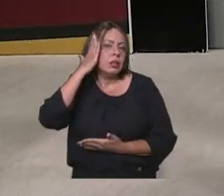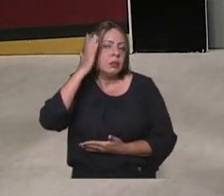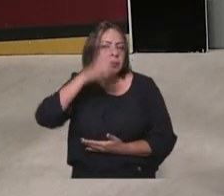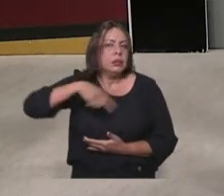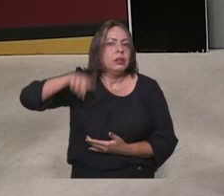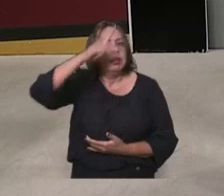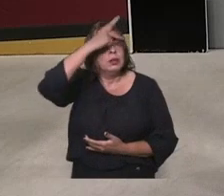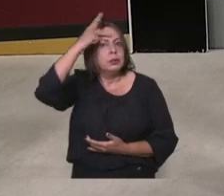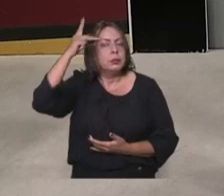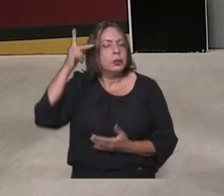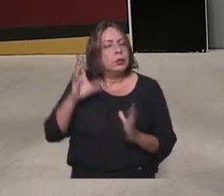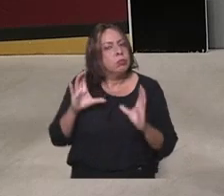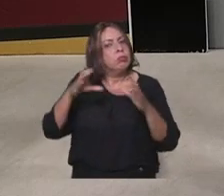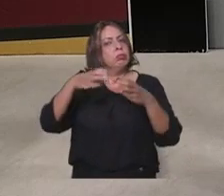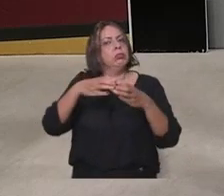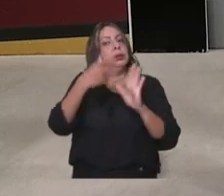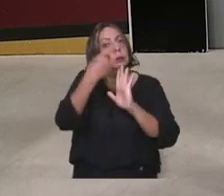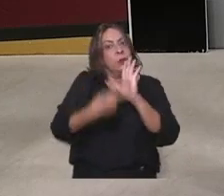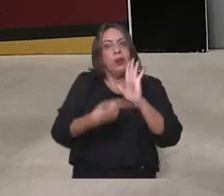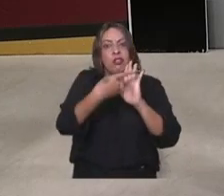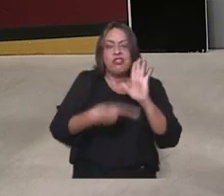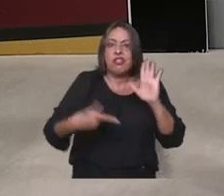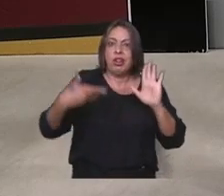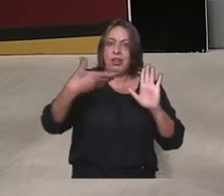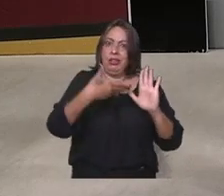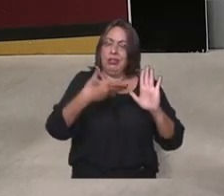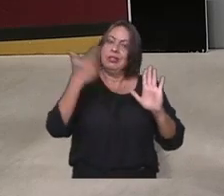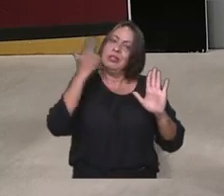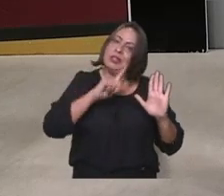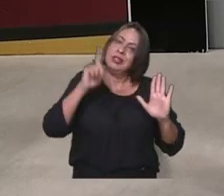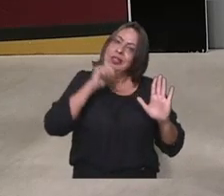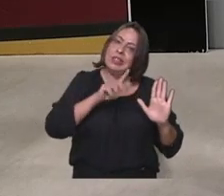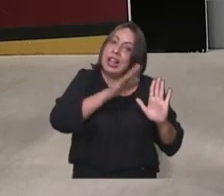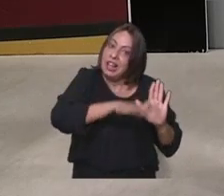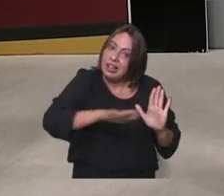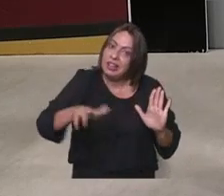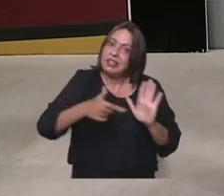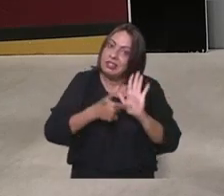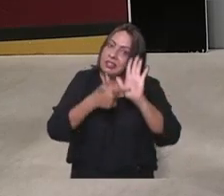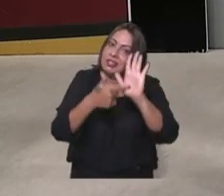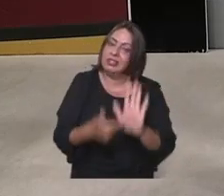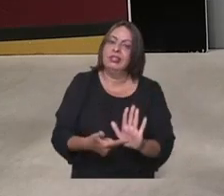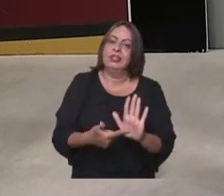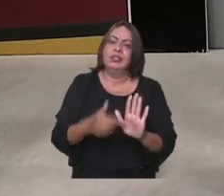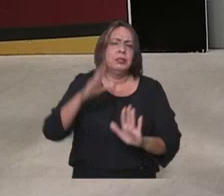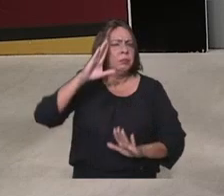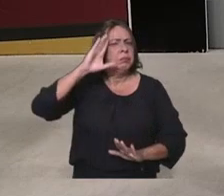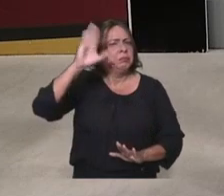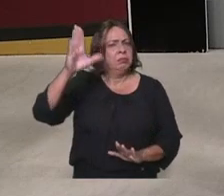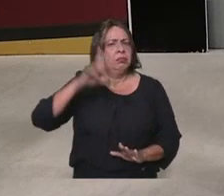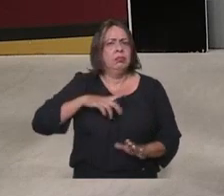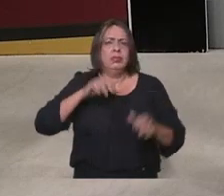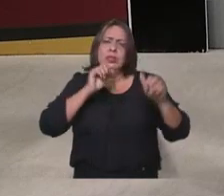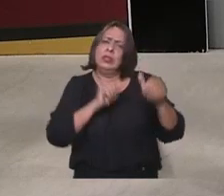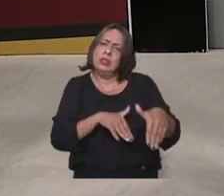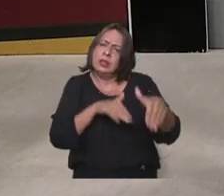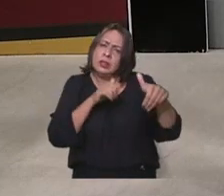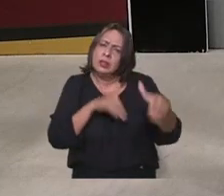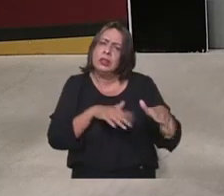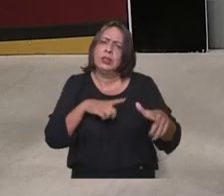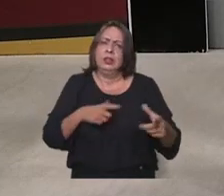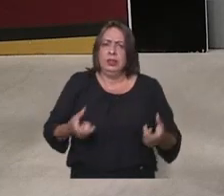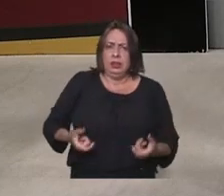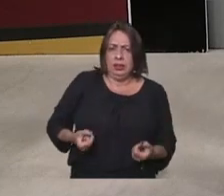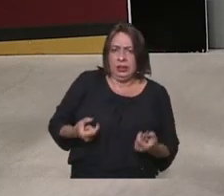pessoas acabam se envolvendo em projetos como esse para poder levar as crianças, né? Principalmente nesse período de setembro, onde o